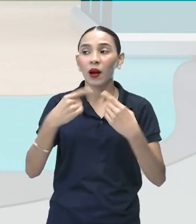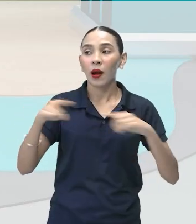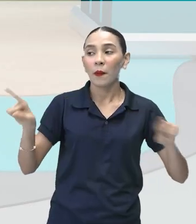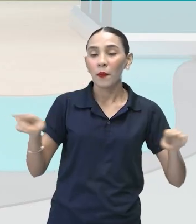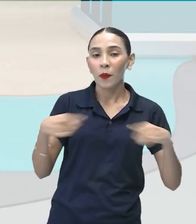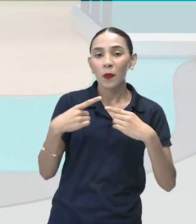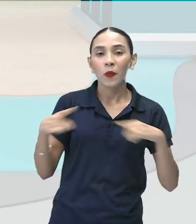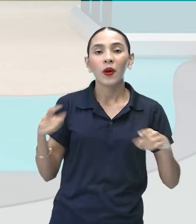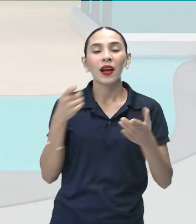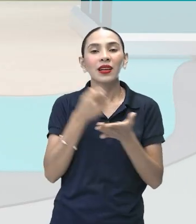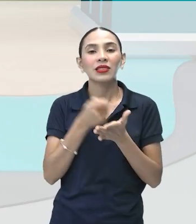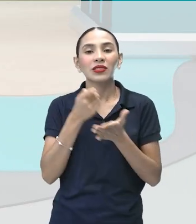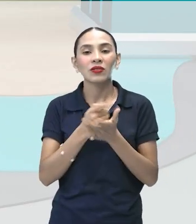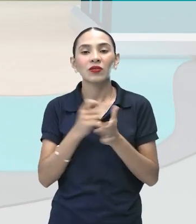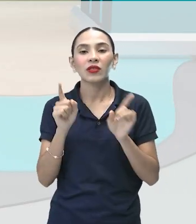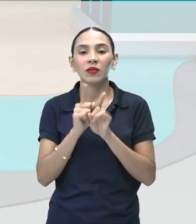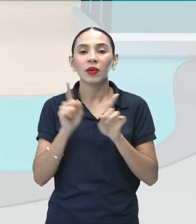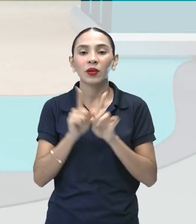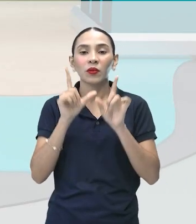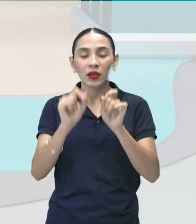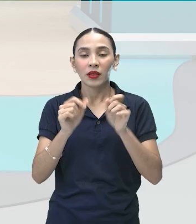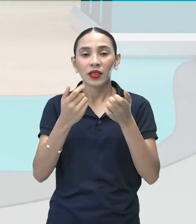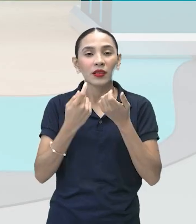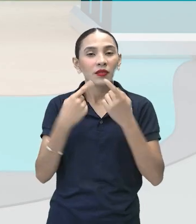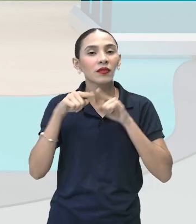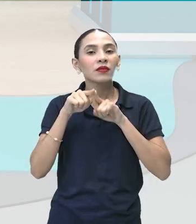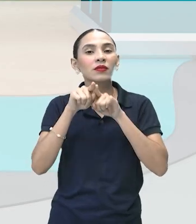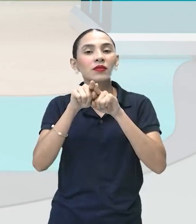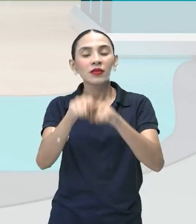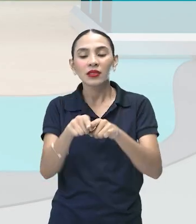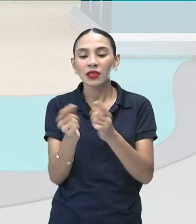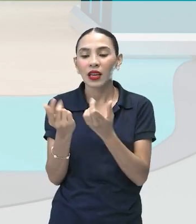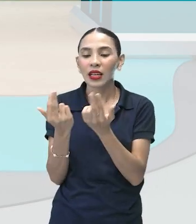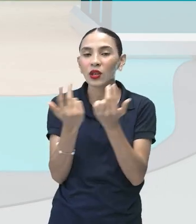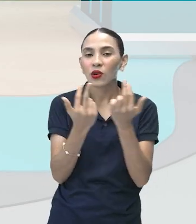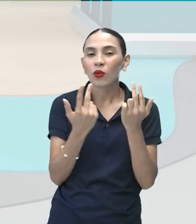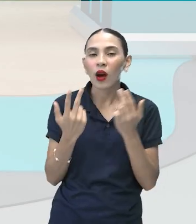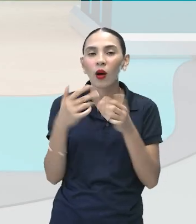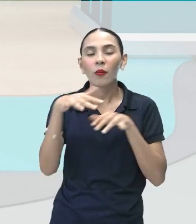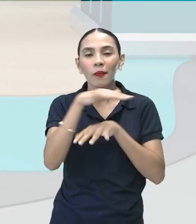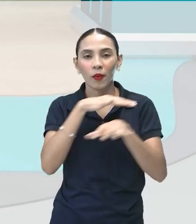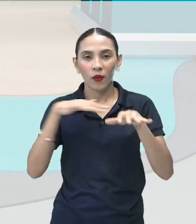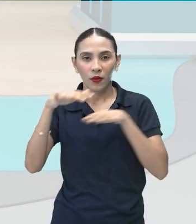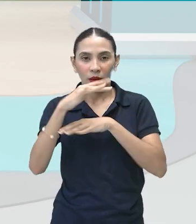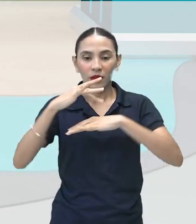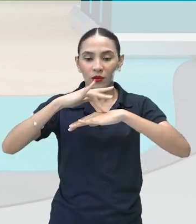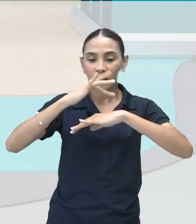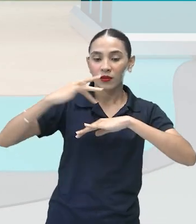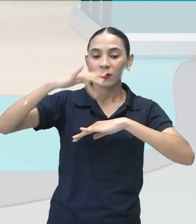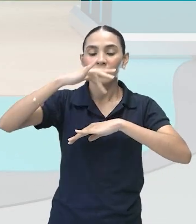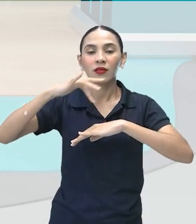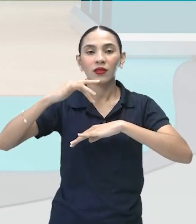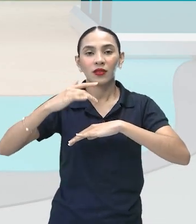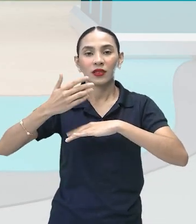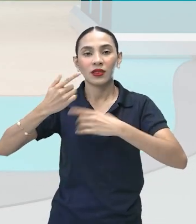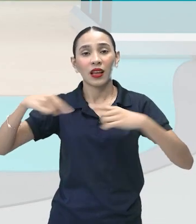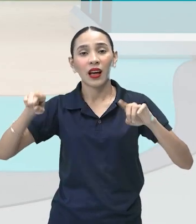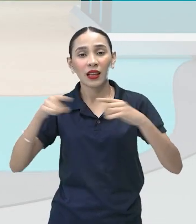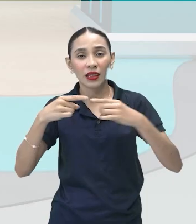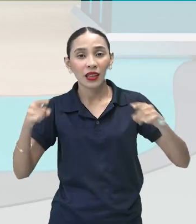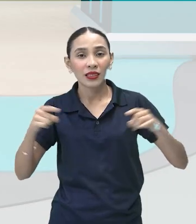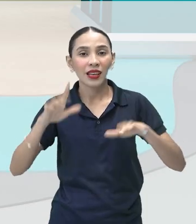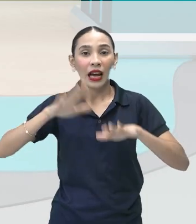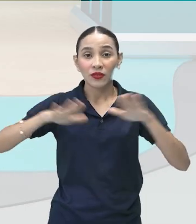estar exigindo, né, que esteja em sincronia com os movimentos dos bailarinos. E, às vezes,